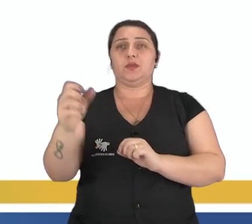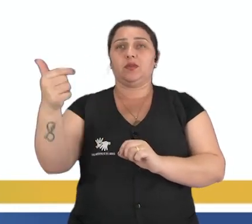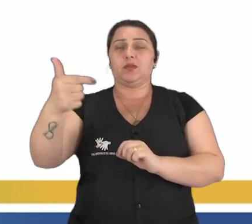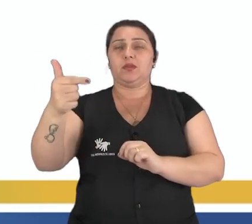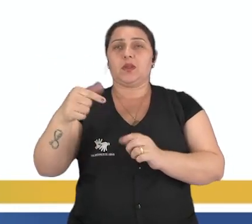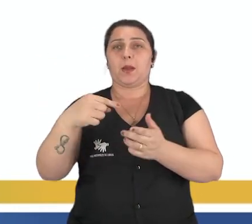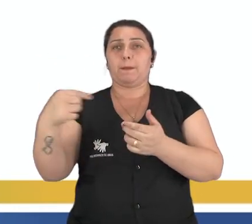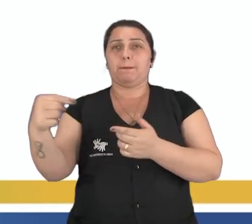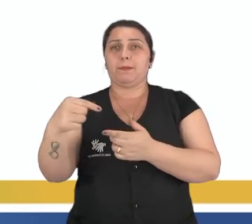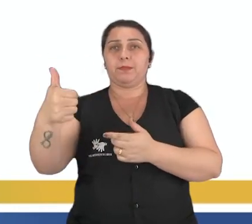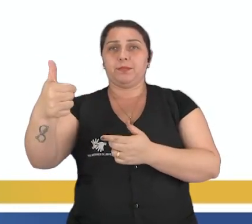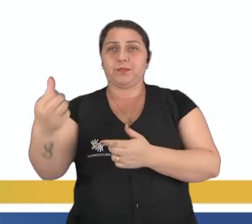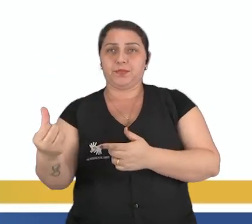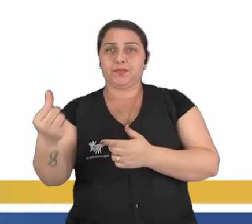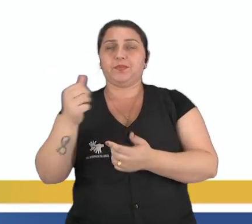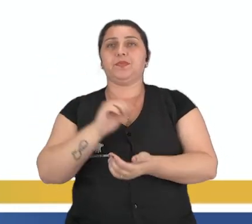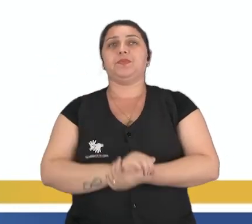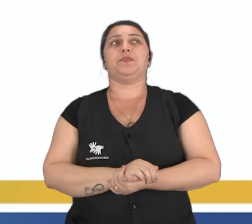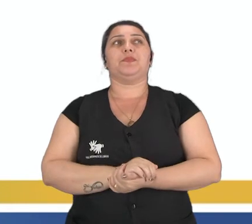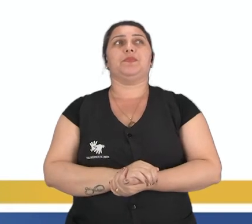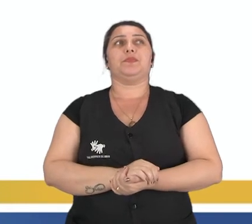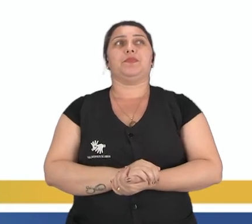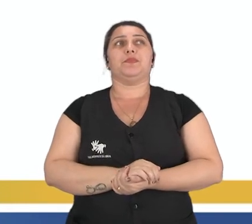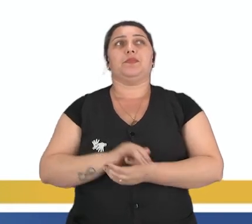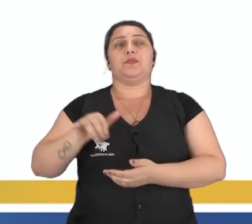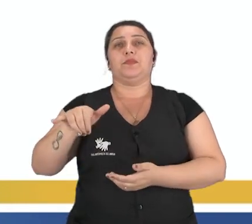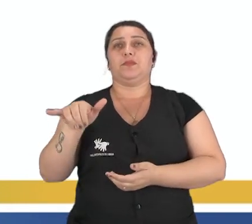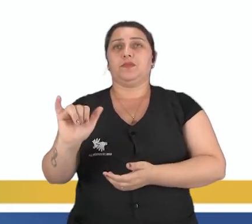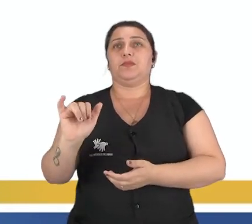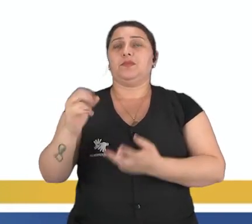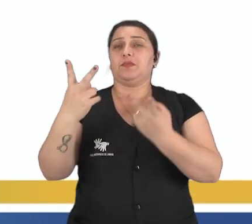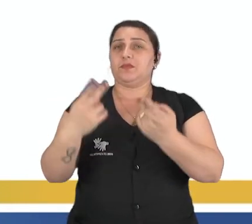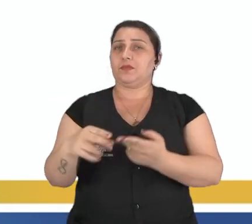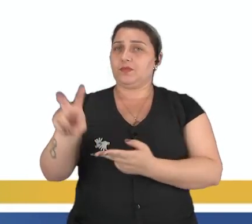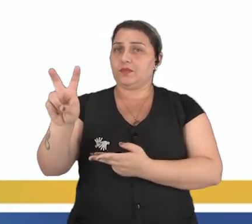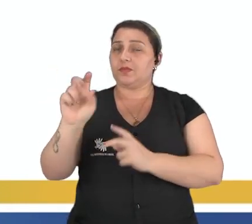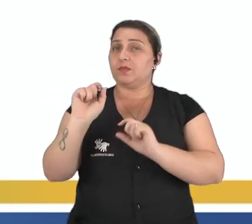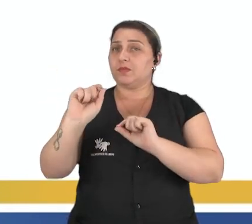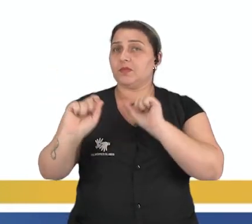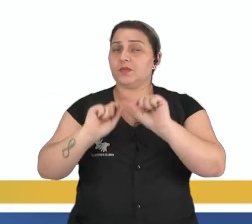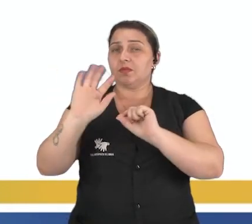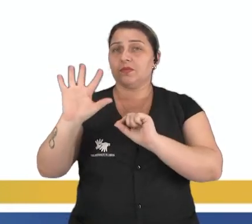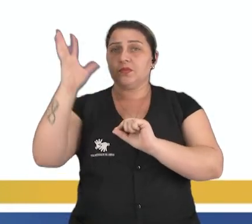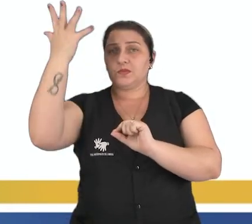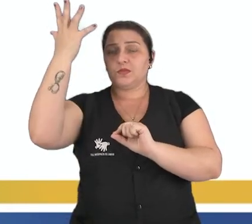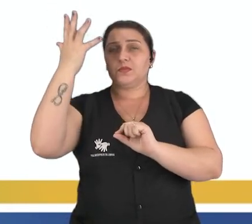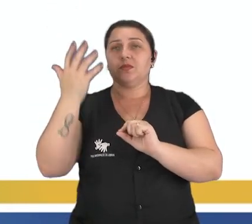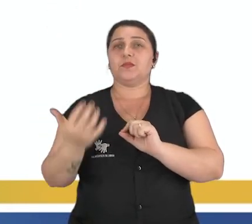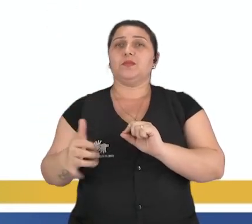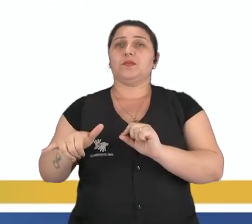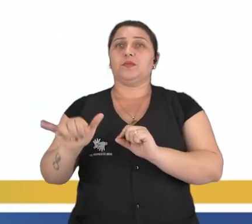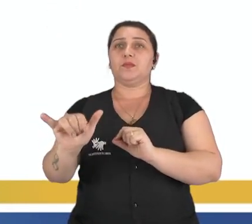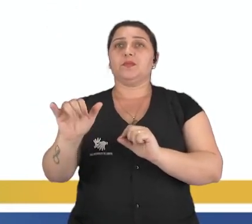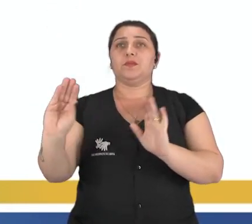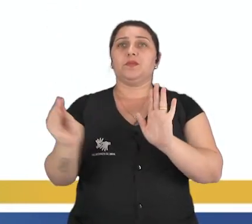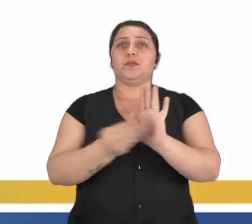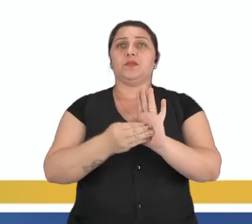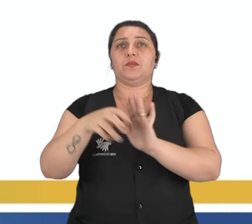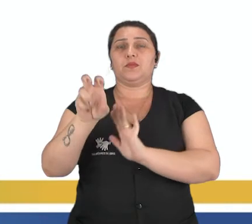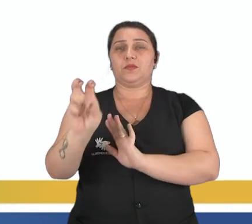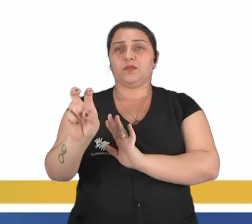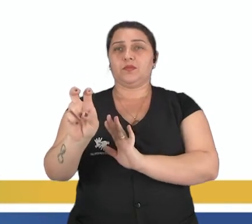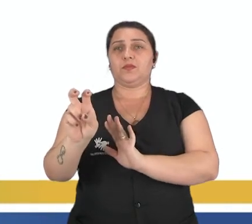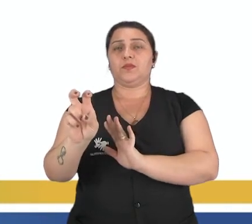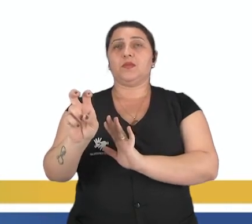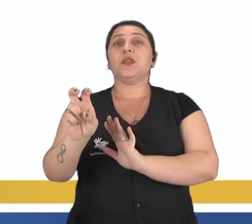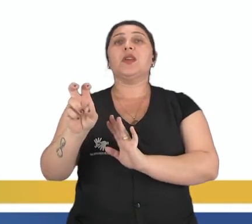menos 16. Quando o y é igual a 5, olha o que acontece. No lugar do y, eu coloco 5. Então, eu